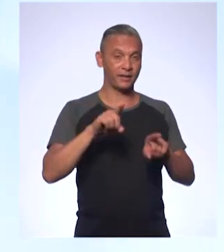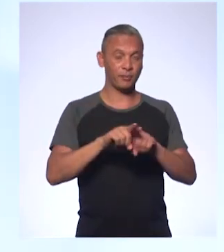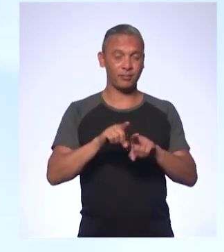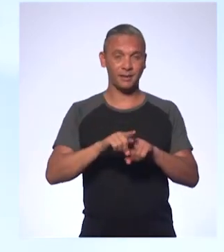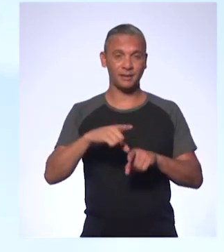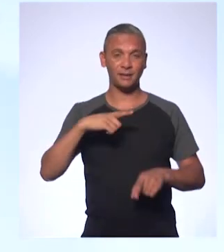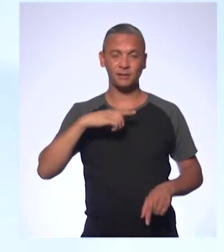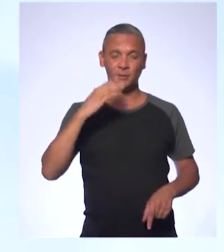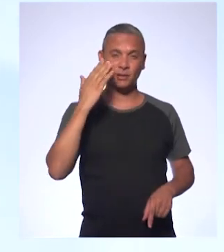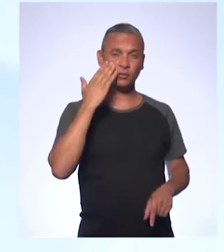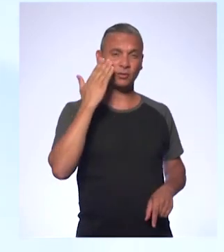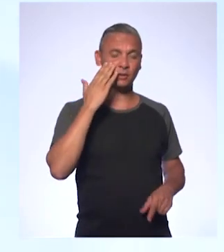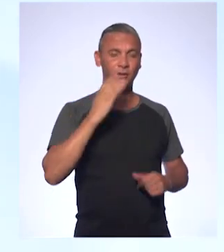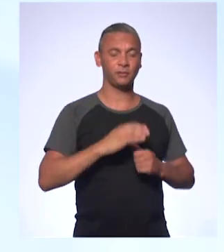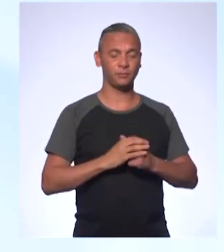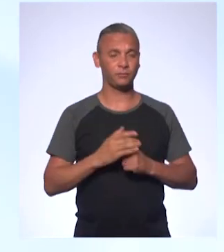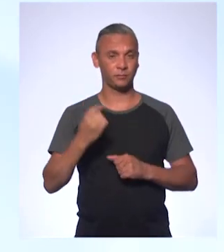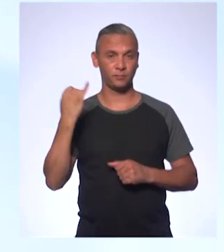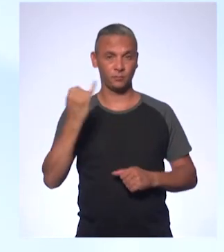gente entender